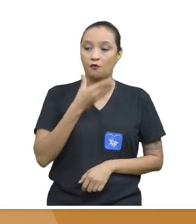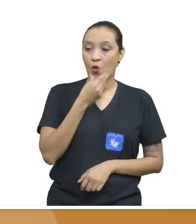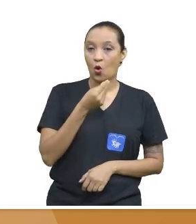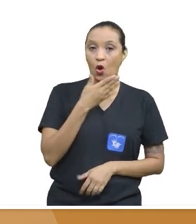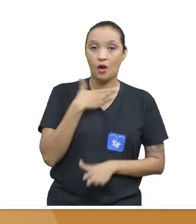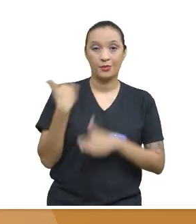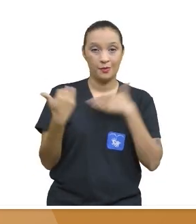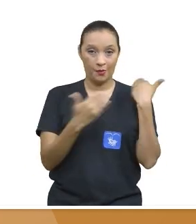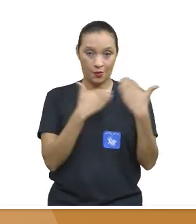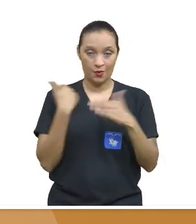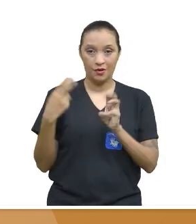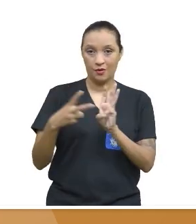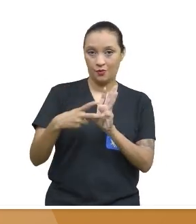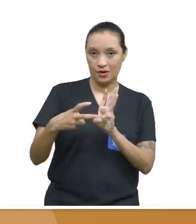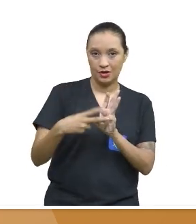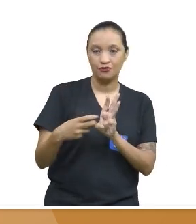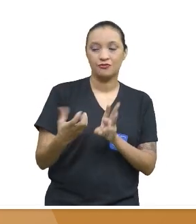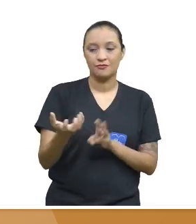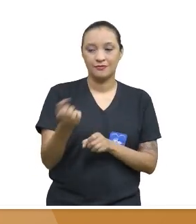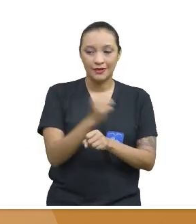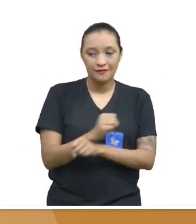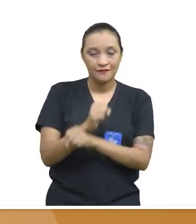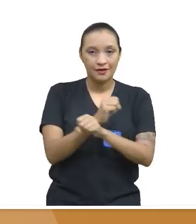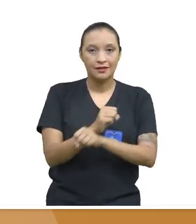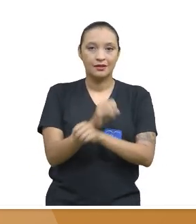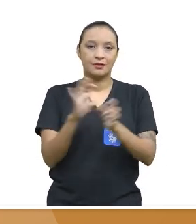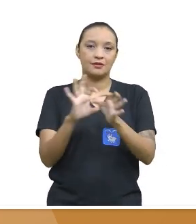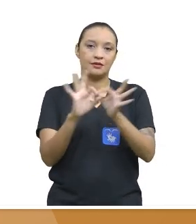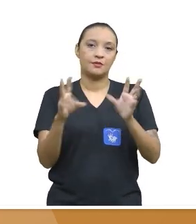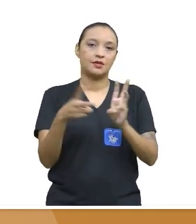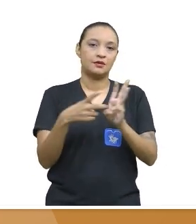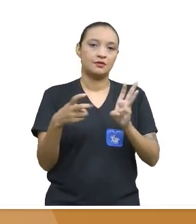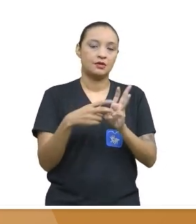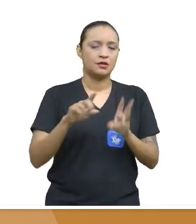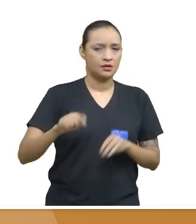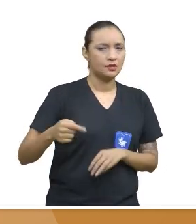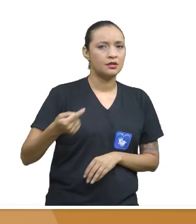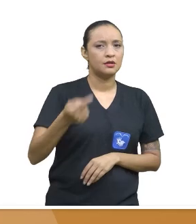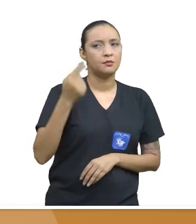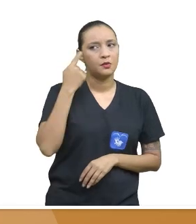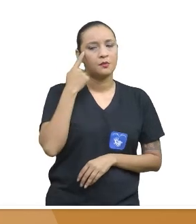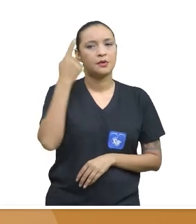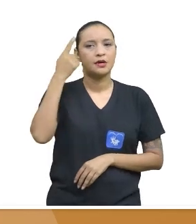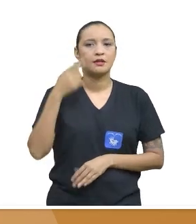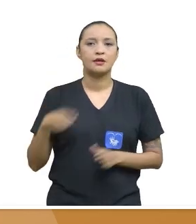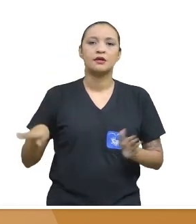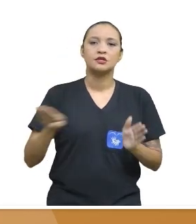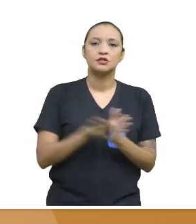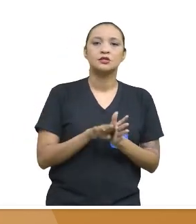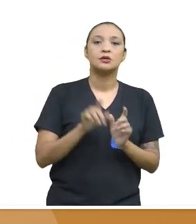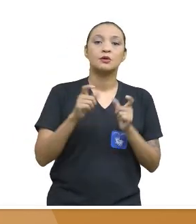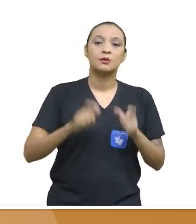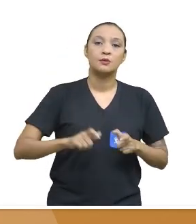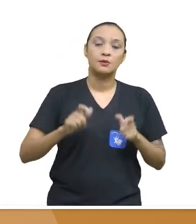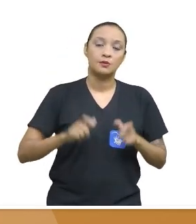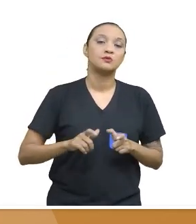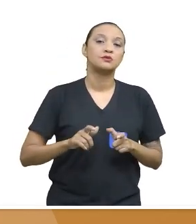pela liberdade dos indígenas, e essa é uma ideia que vai posteriormente chegar realmente